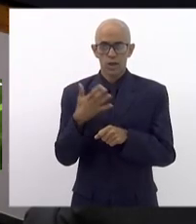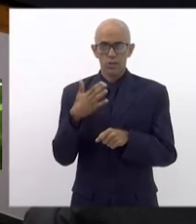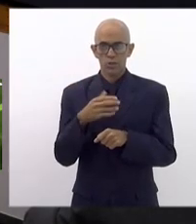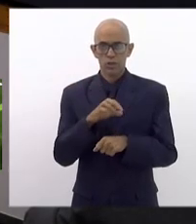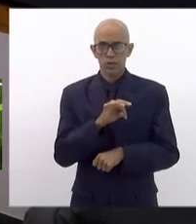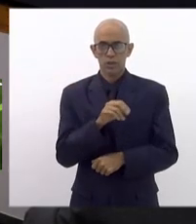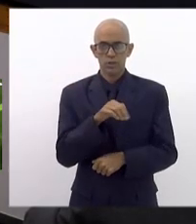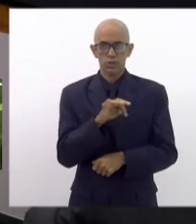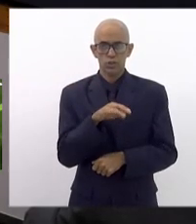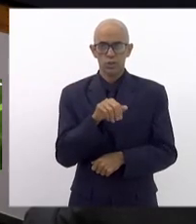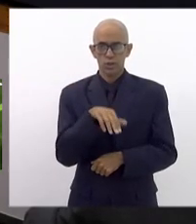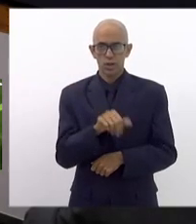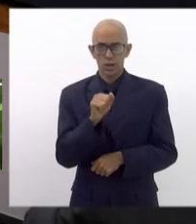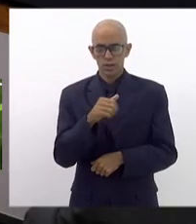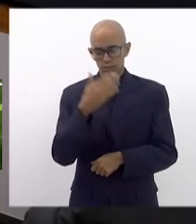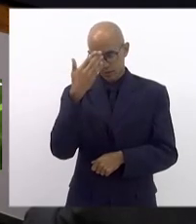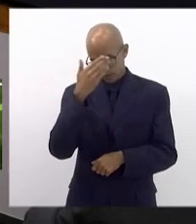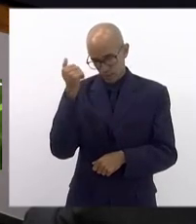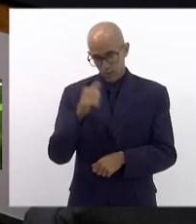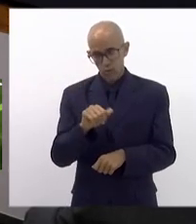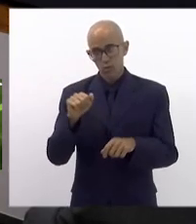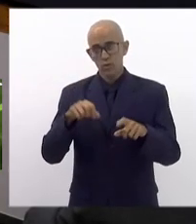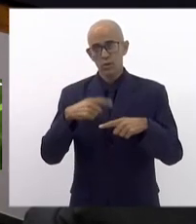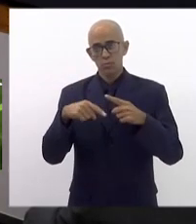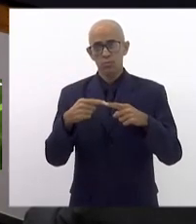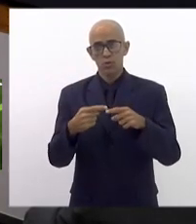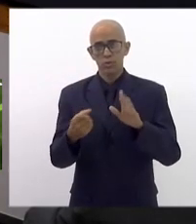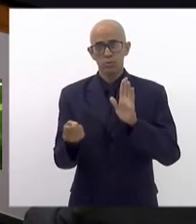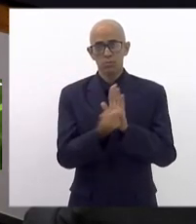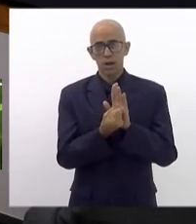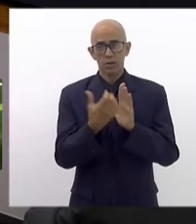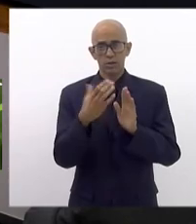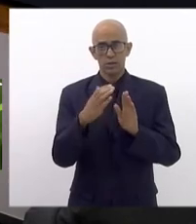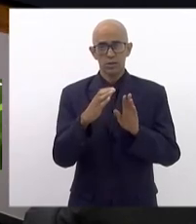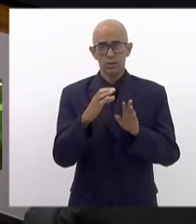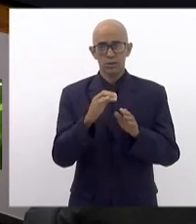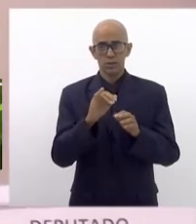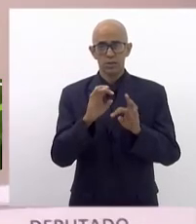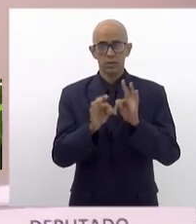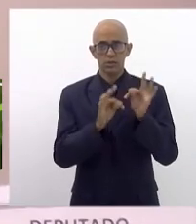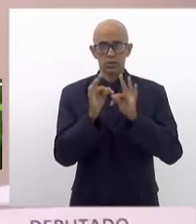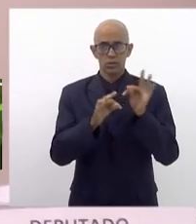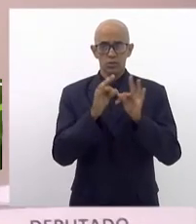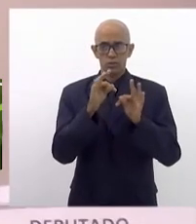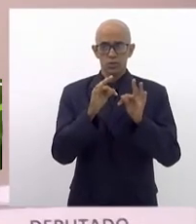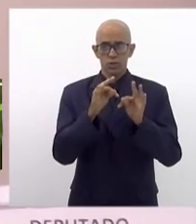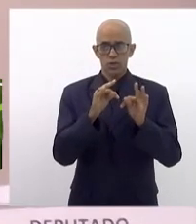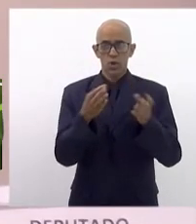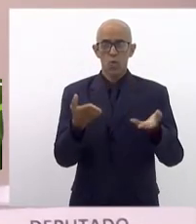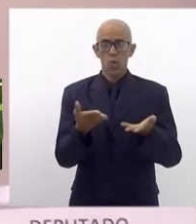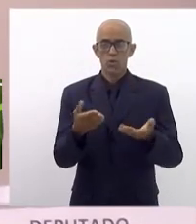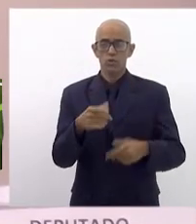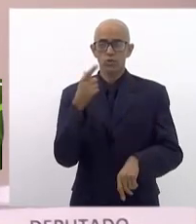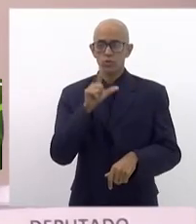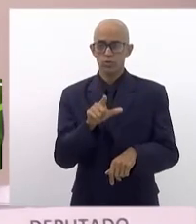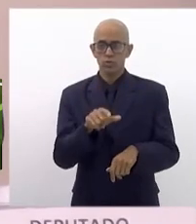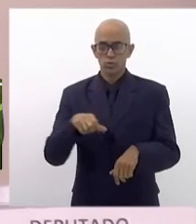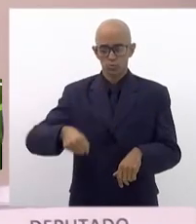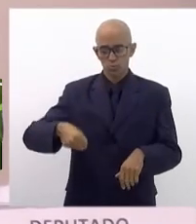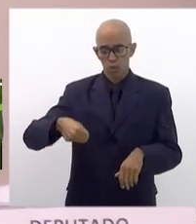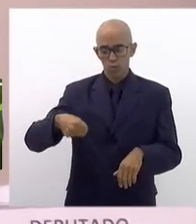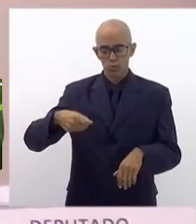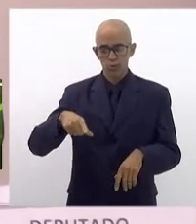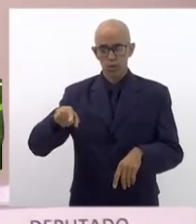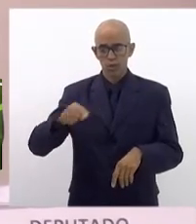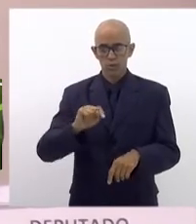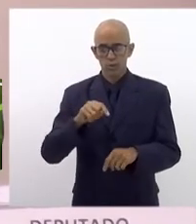após o marco legal da Ciência, Tecnologia e Inovação, Isela, conseguimos implementar um programa de bolsistas e hoje, em razão da modernização da lei,